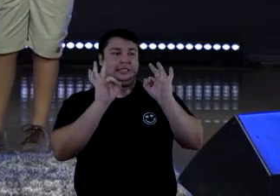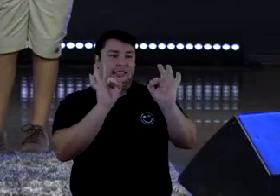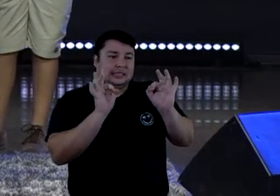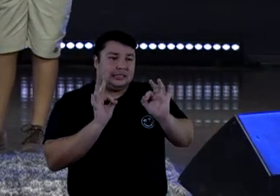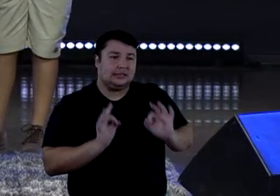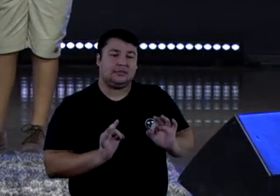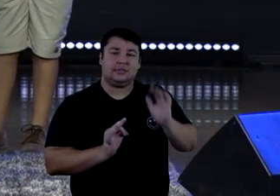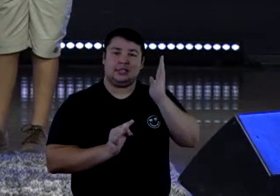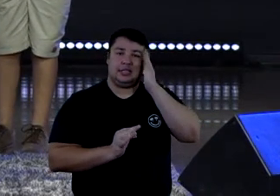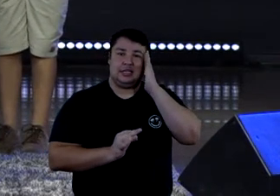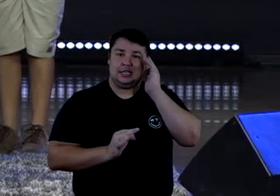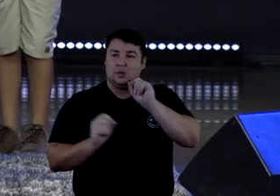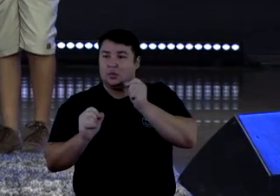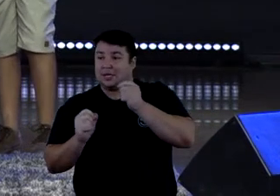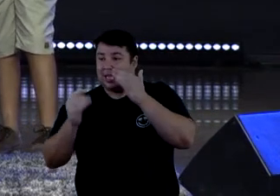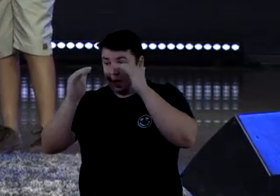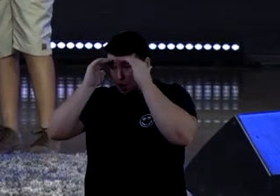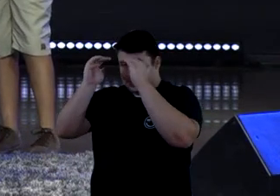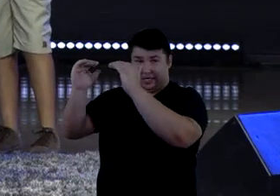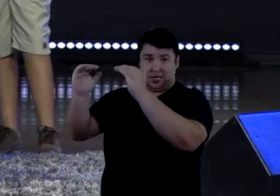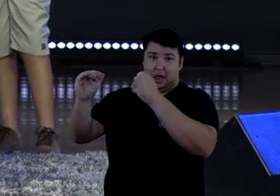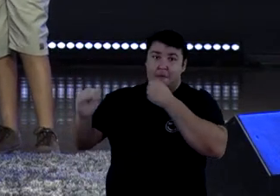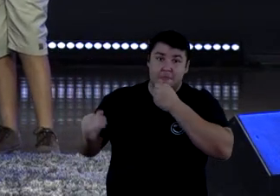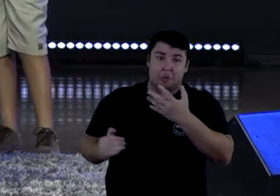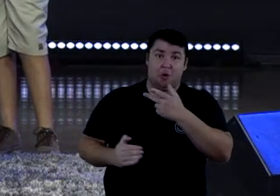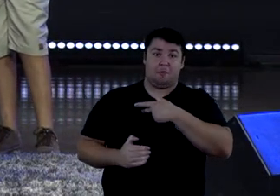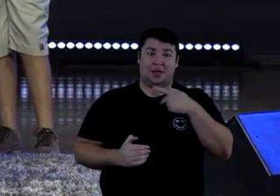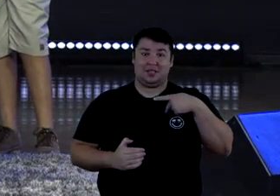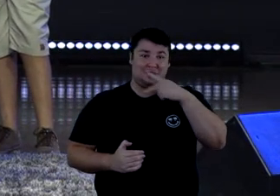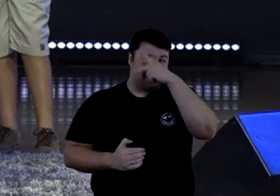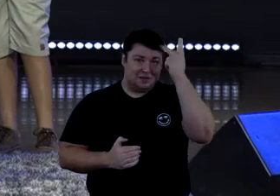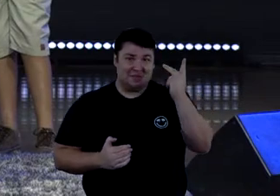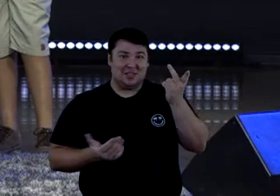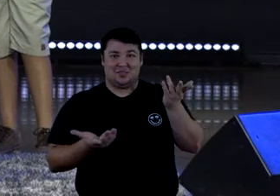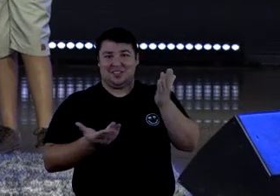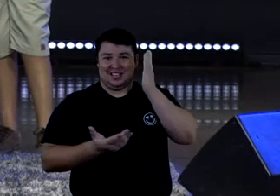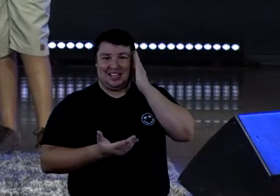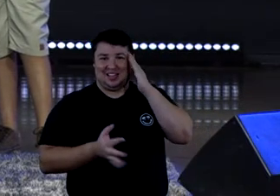entendem o que é submissão. É tão bom pastorear militar, cara.